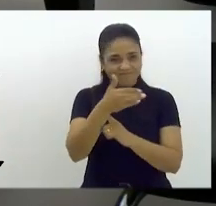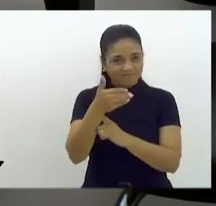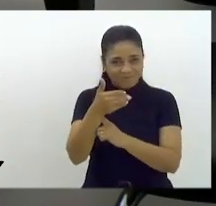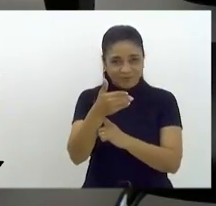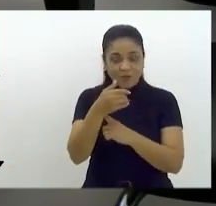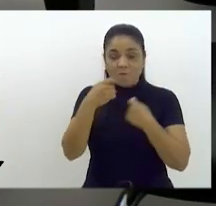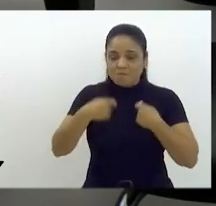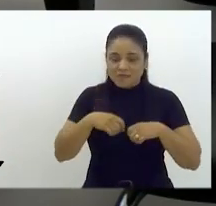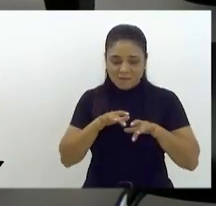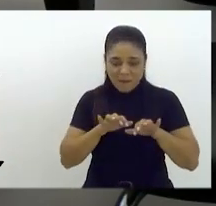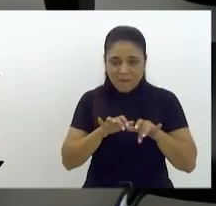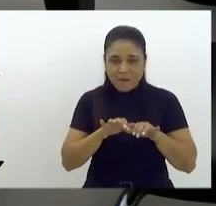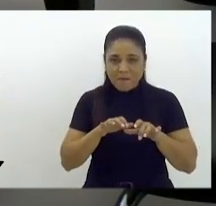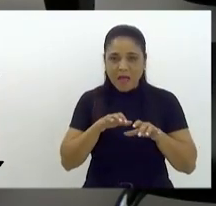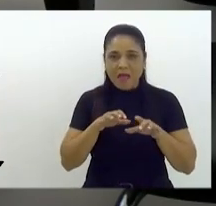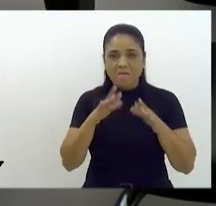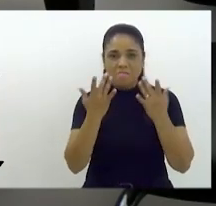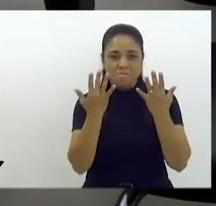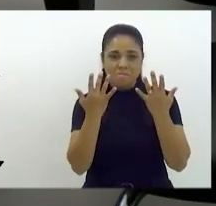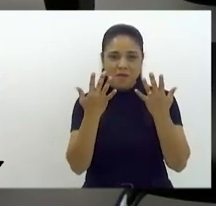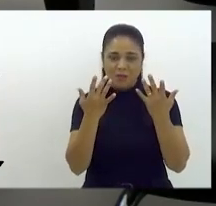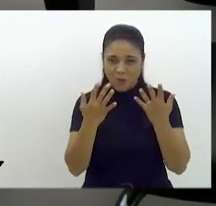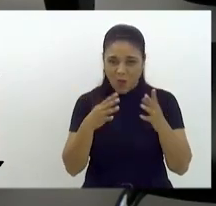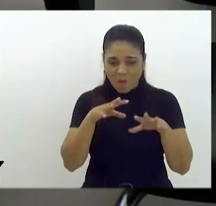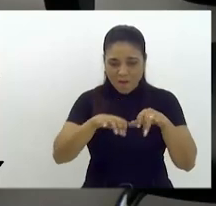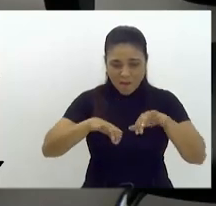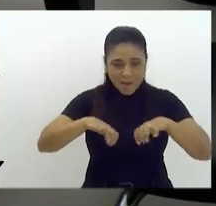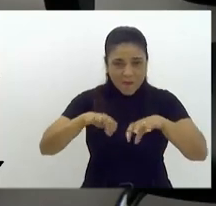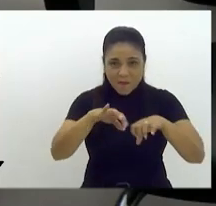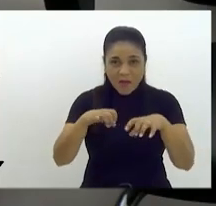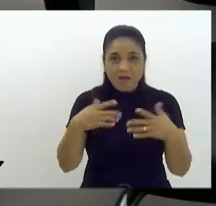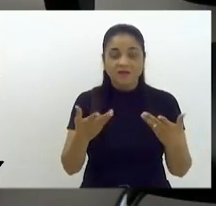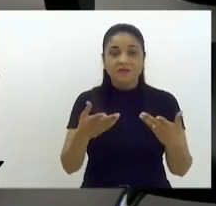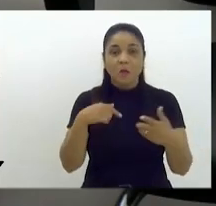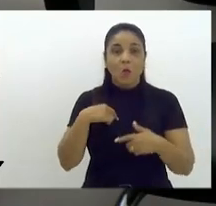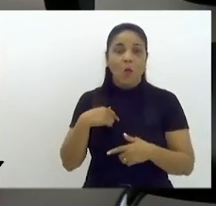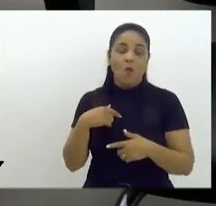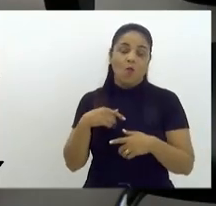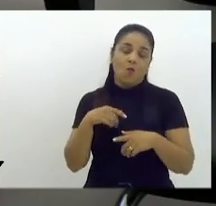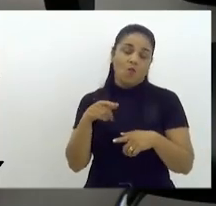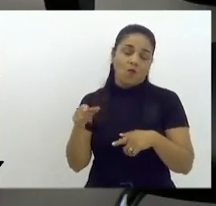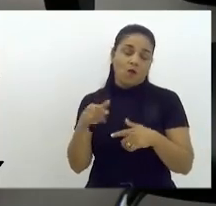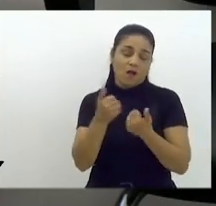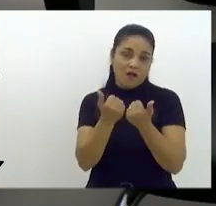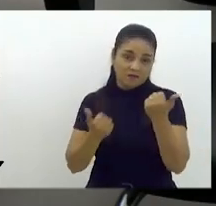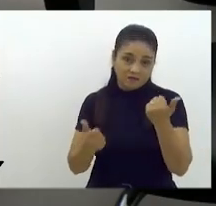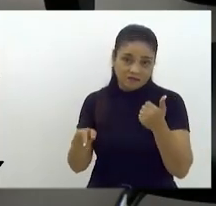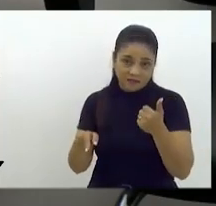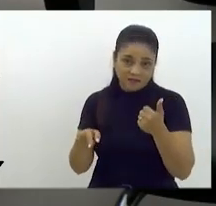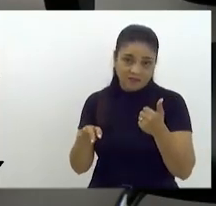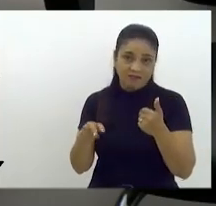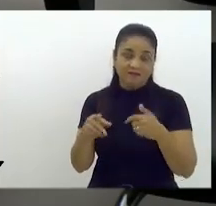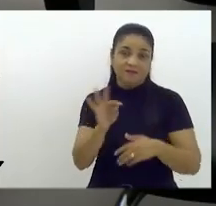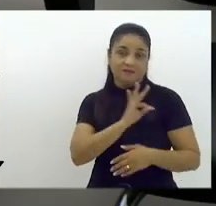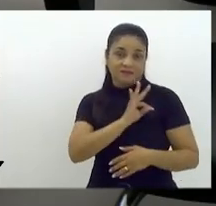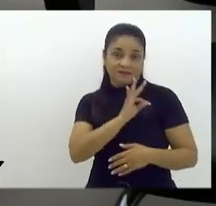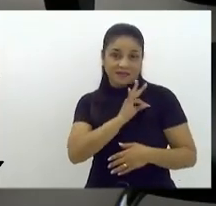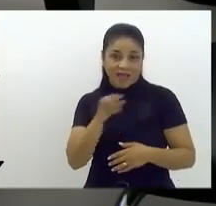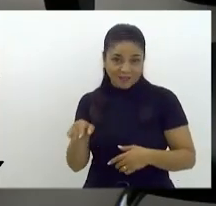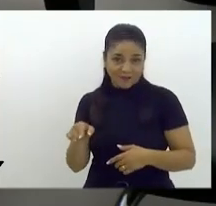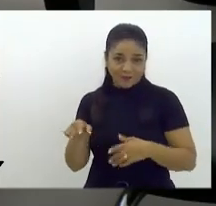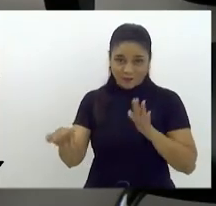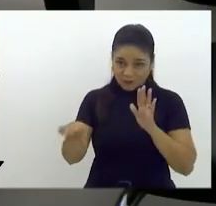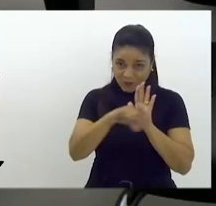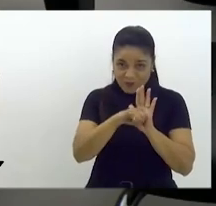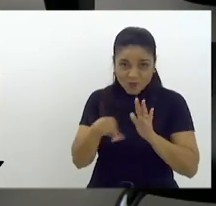e aí um assistente técnico do réu pode derrubar esse laudo essa nossa infelicidade